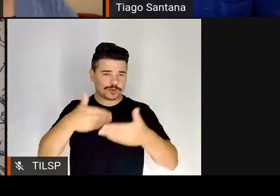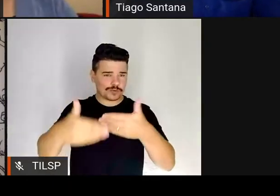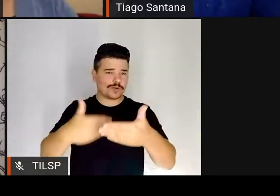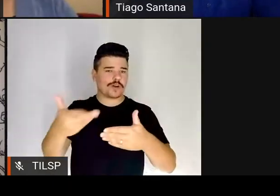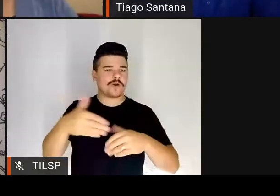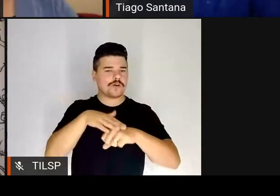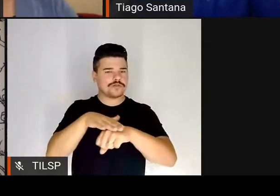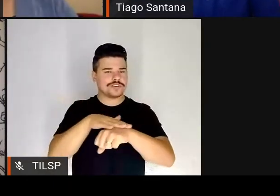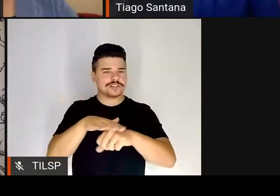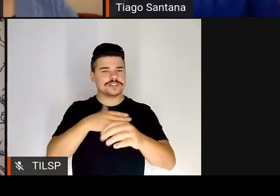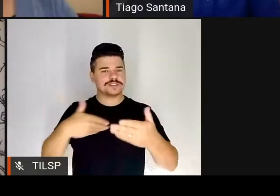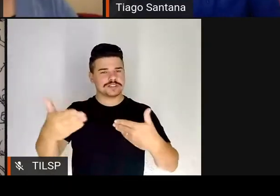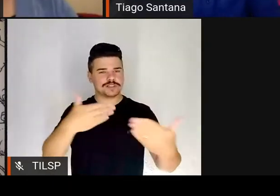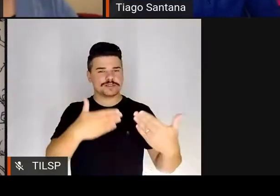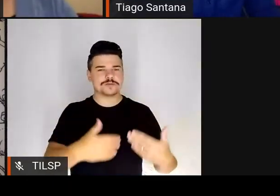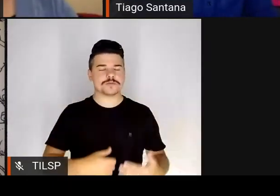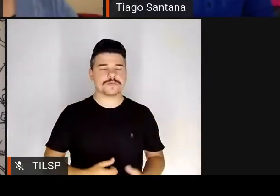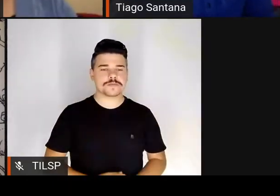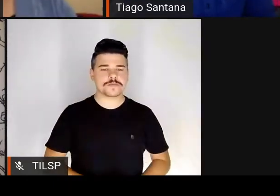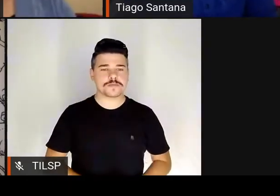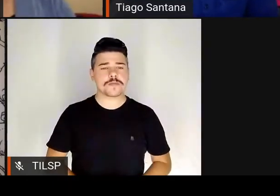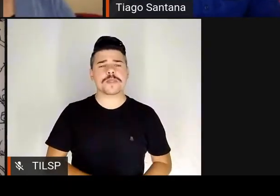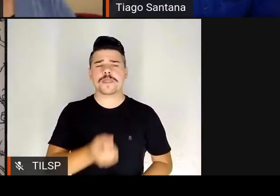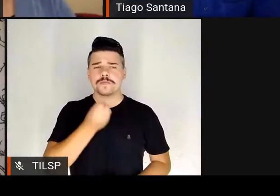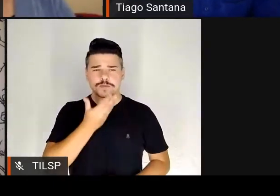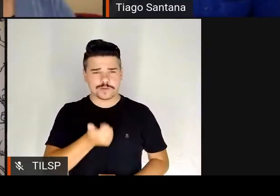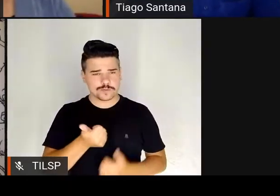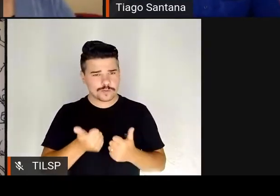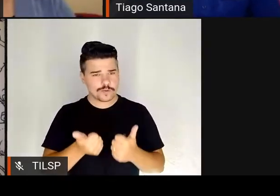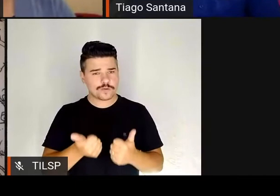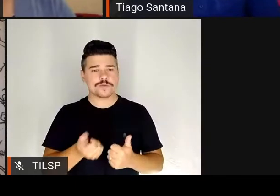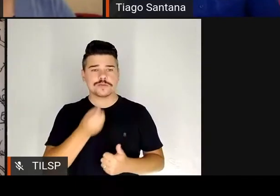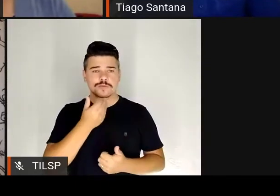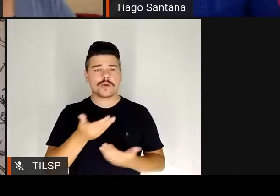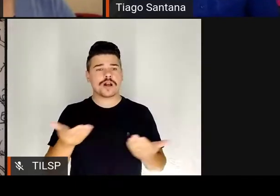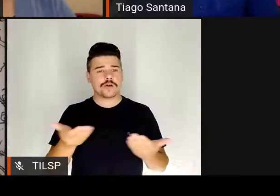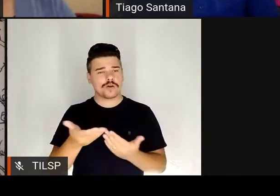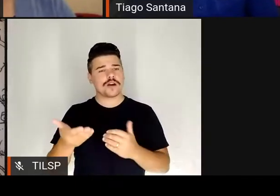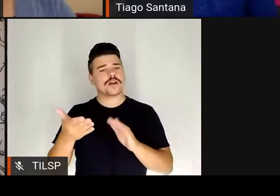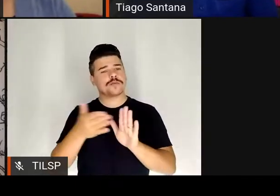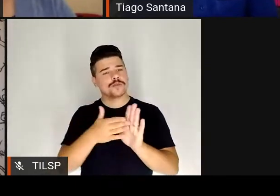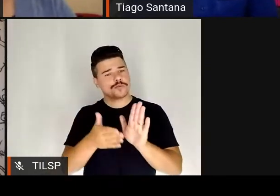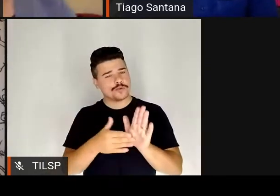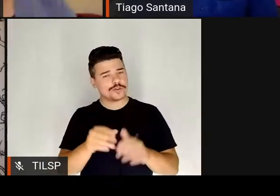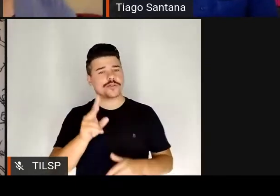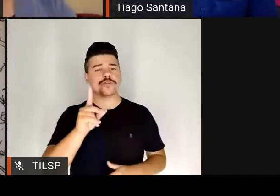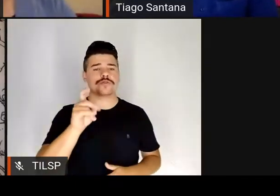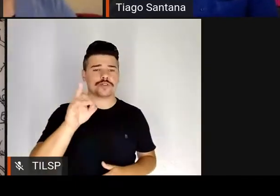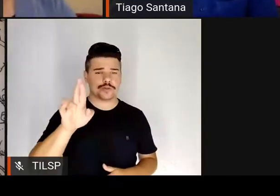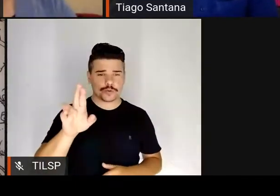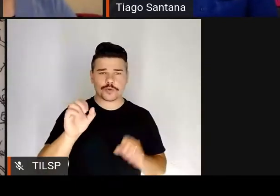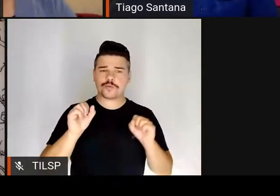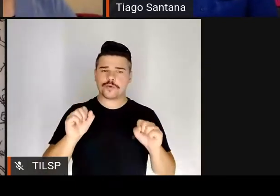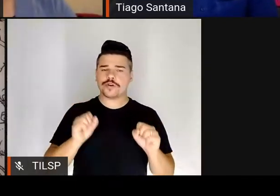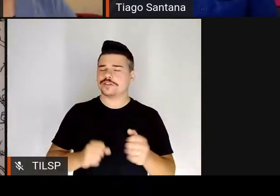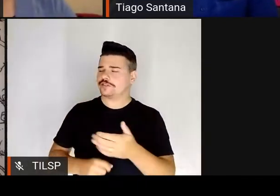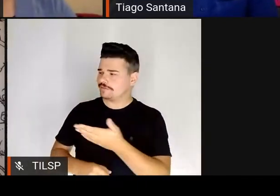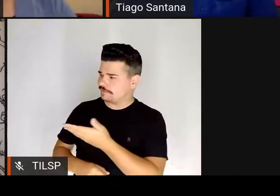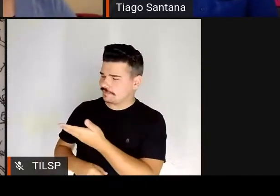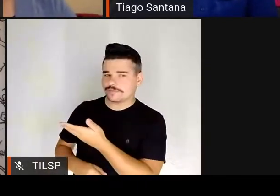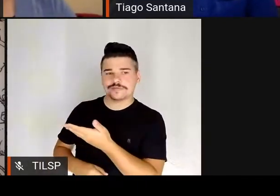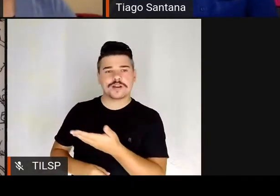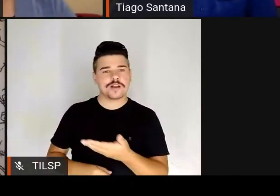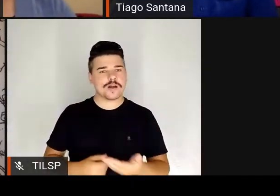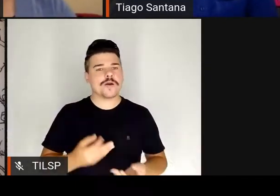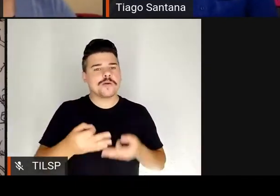Bom, muito bom. Eu queria propor que o Vitor, né, também comentasse para a gente poder